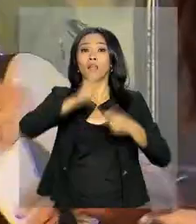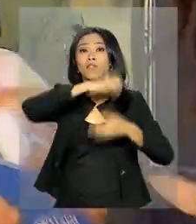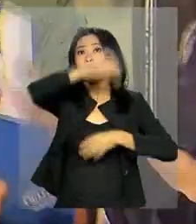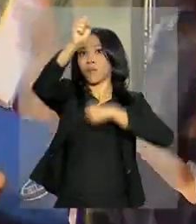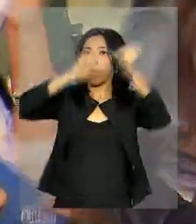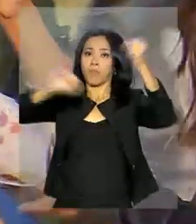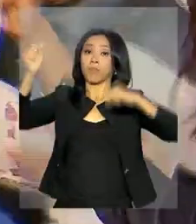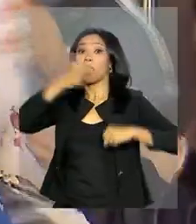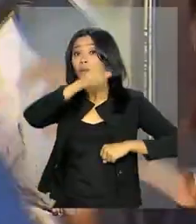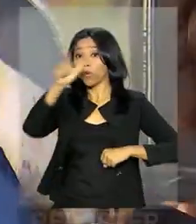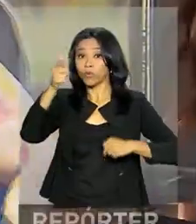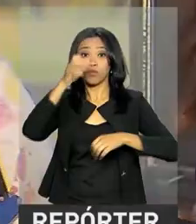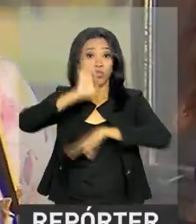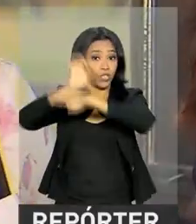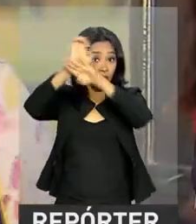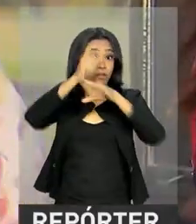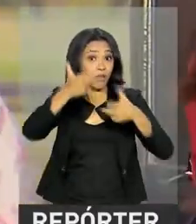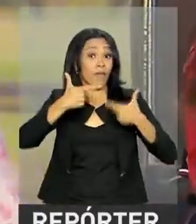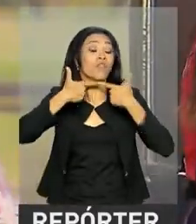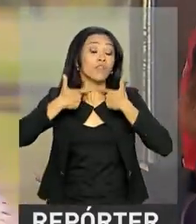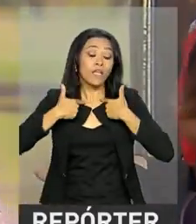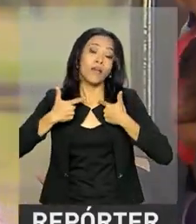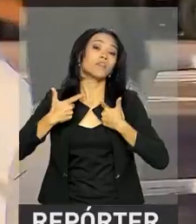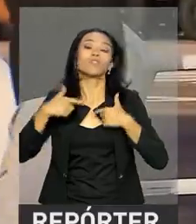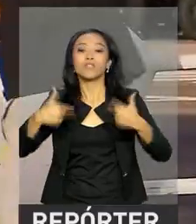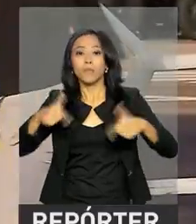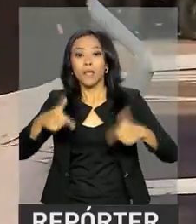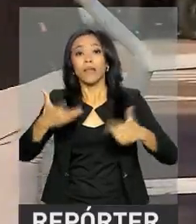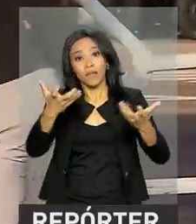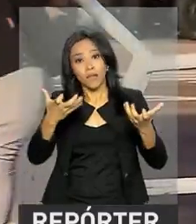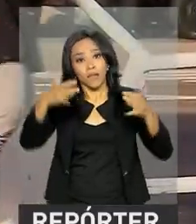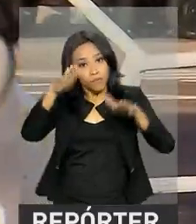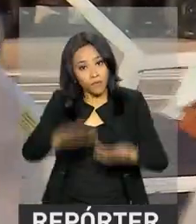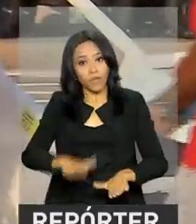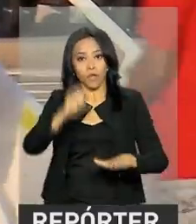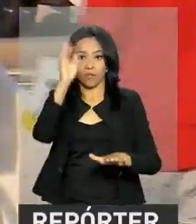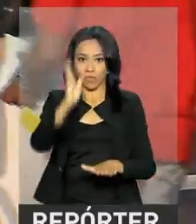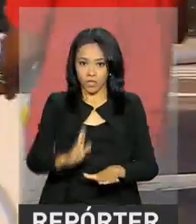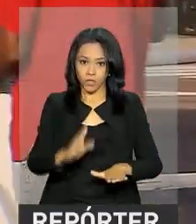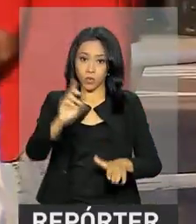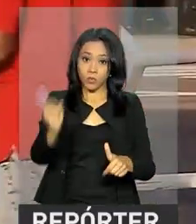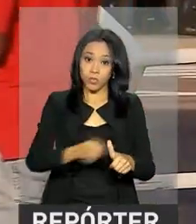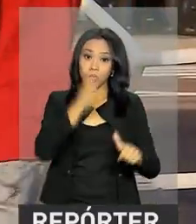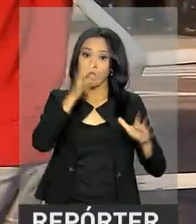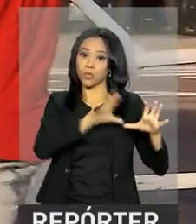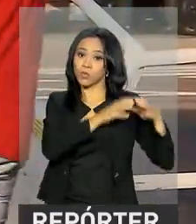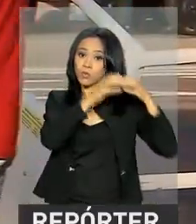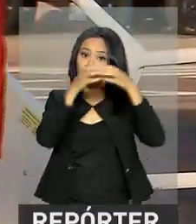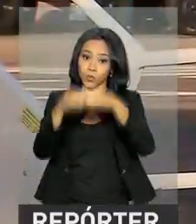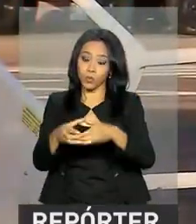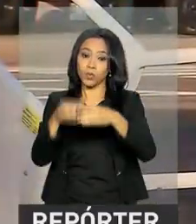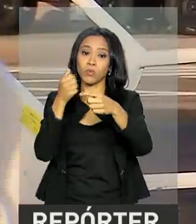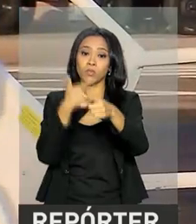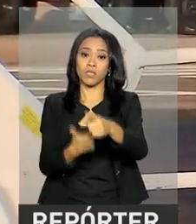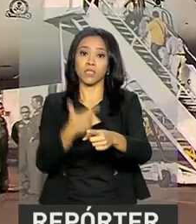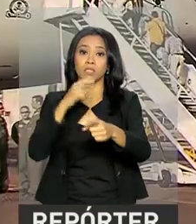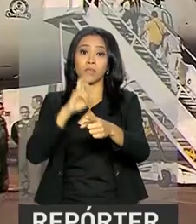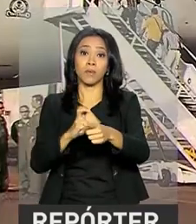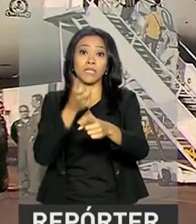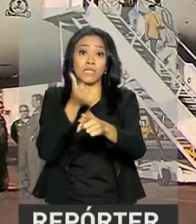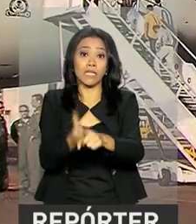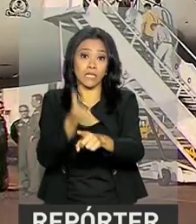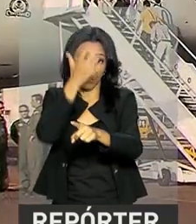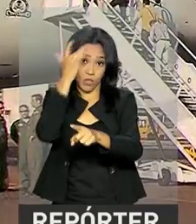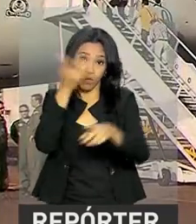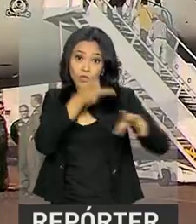imigrantes que desejem encontrar trabalho e permanecer no país. Os primeiros grupos, com 256 pessoas,